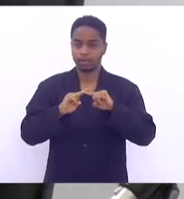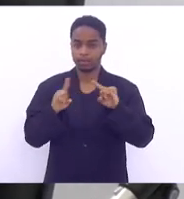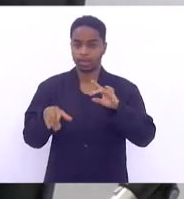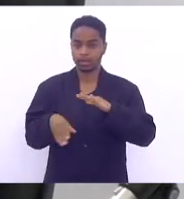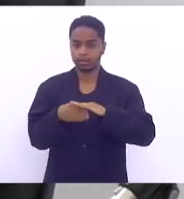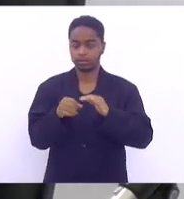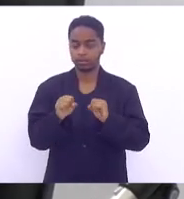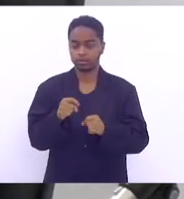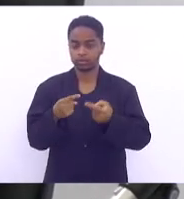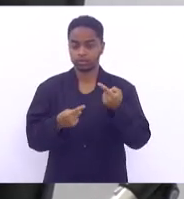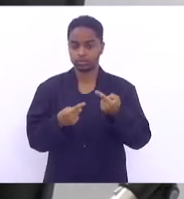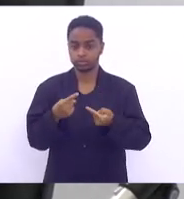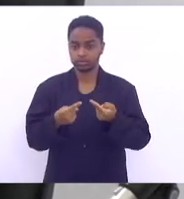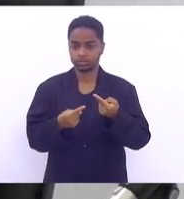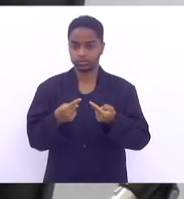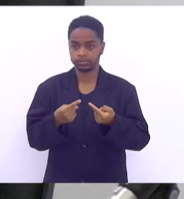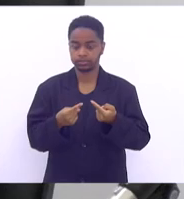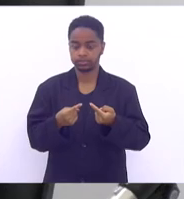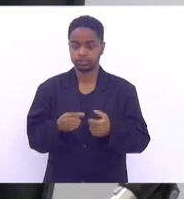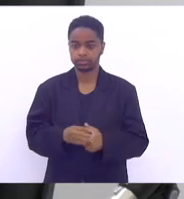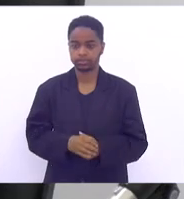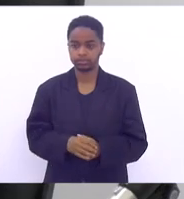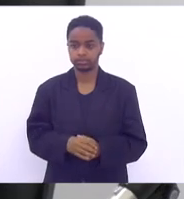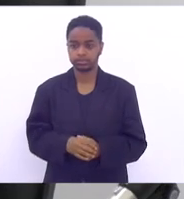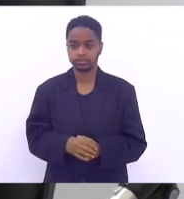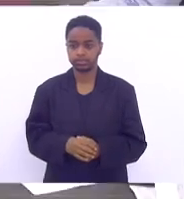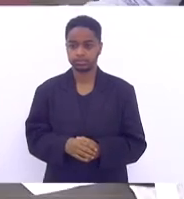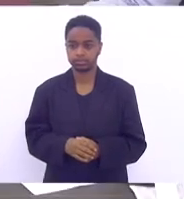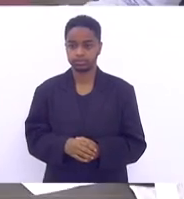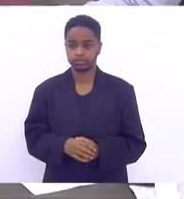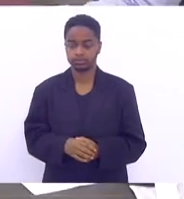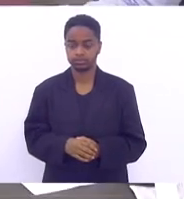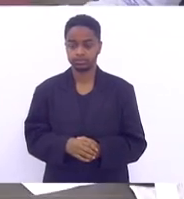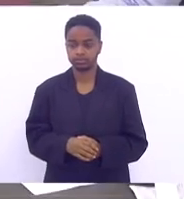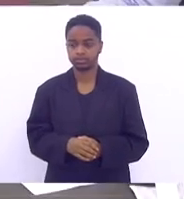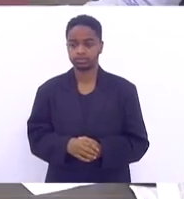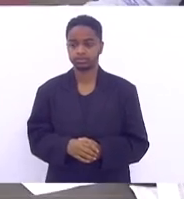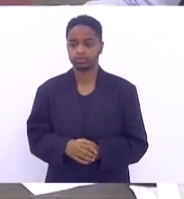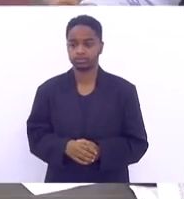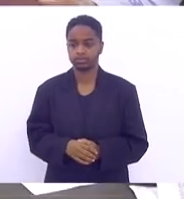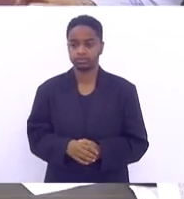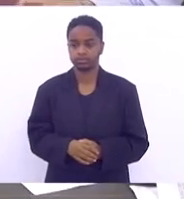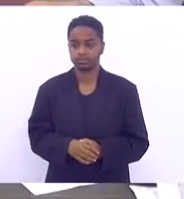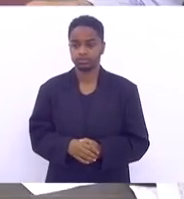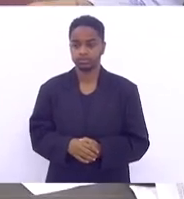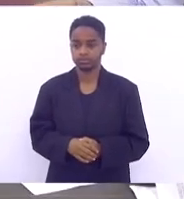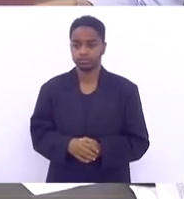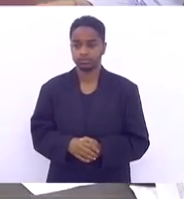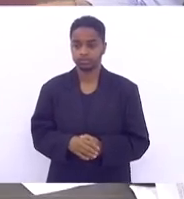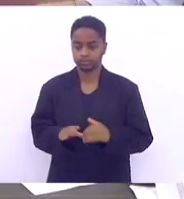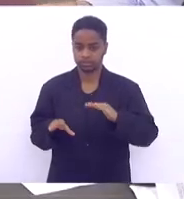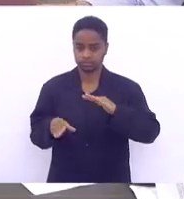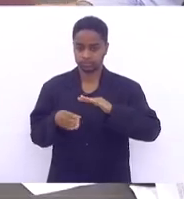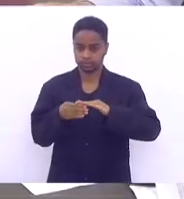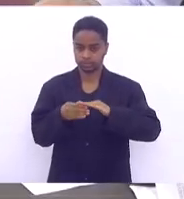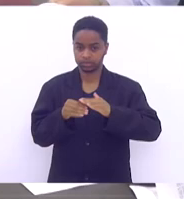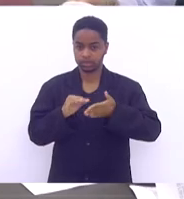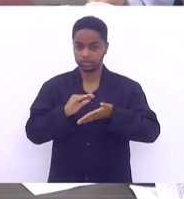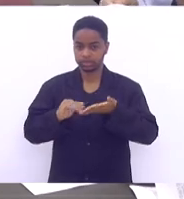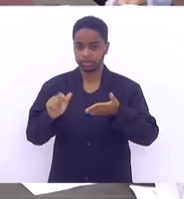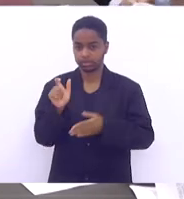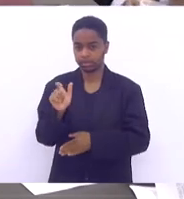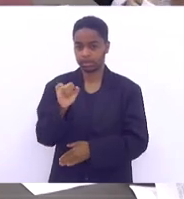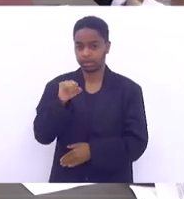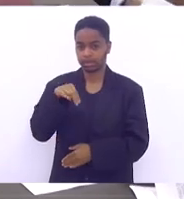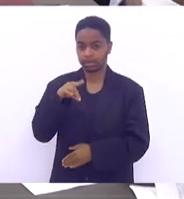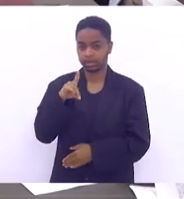Em discussão. Senhor presidente. Deputado Cozzolino, só para dizer que a emenda foi tirando o independente.